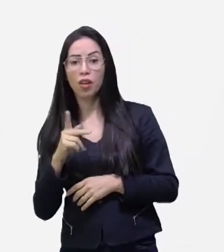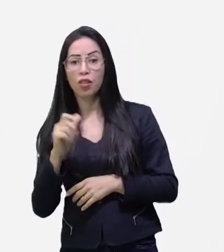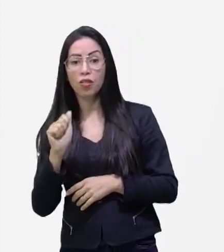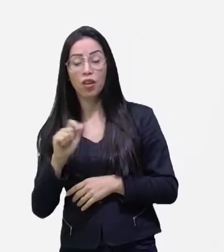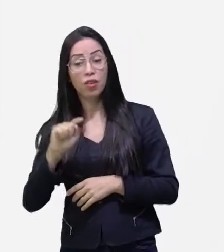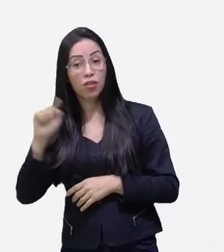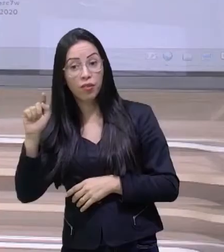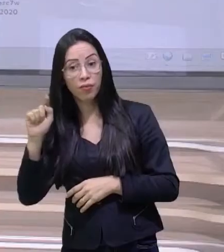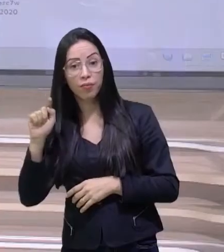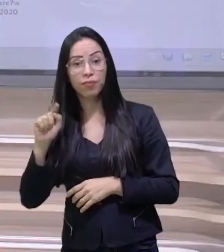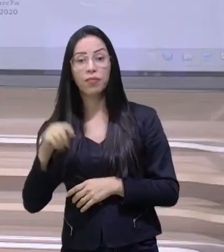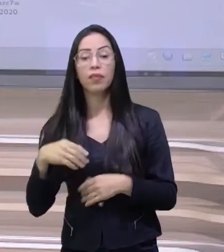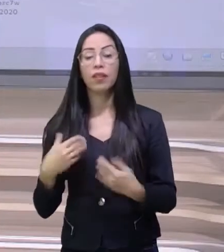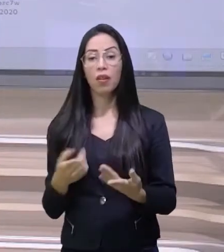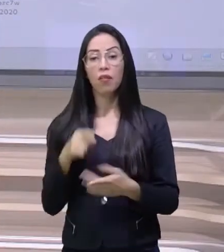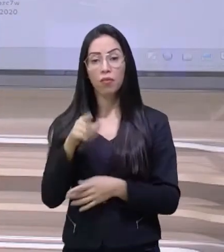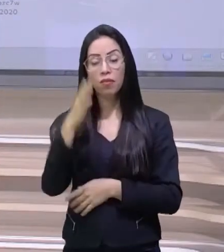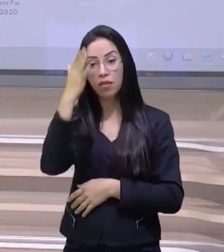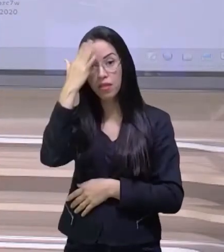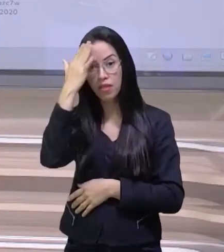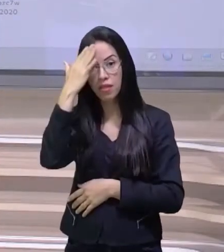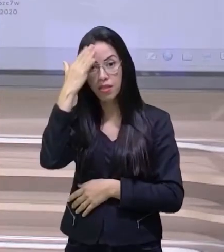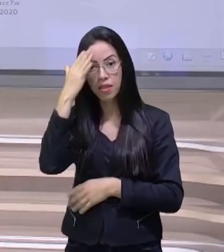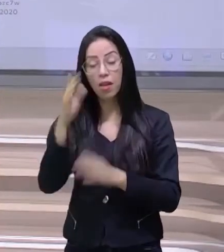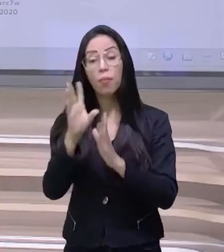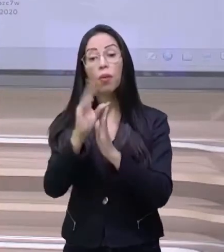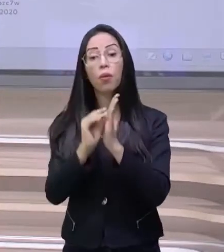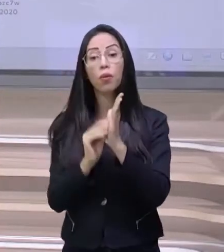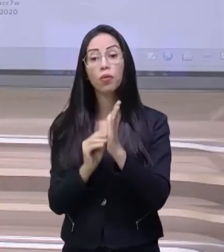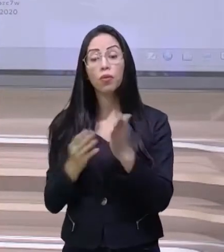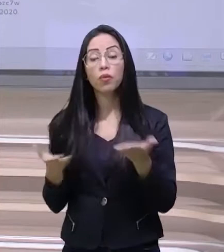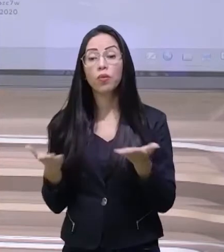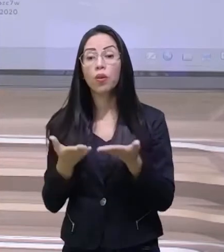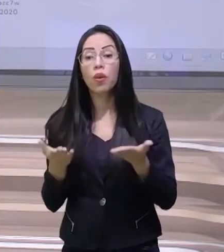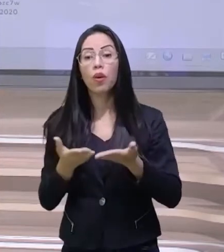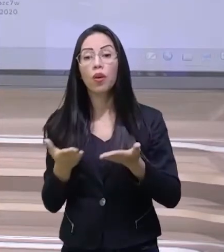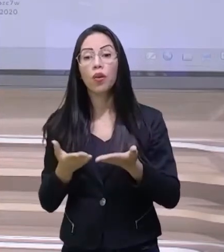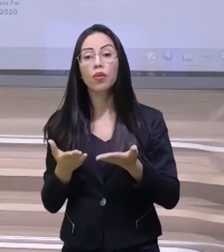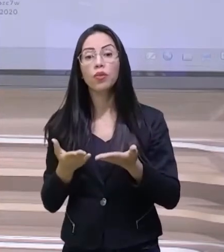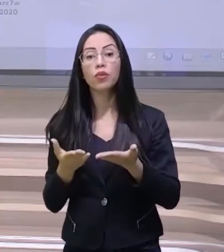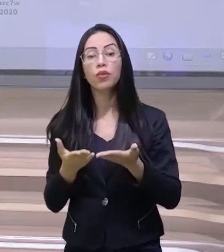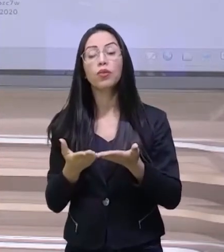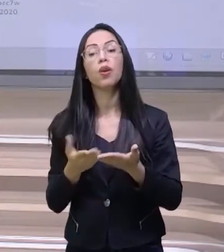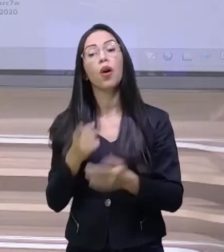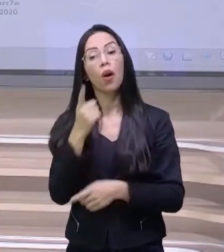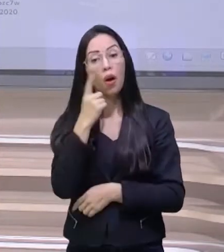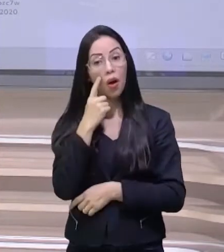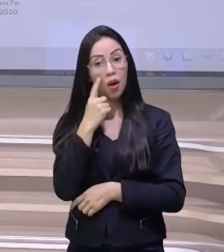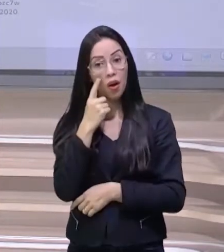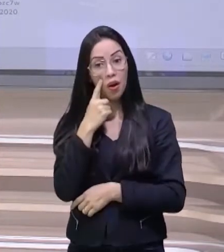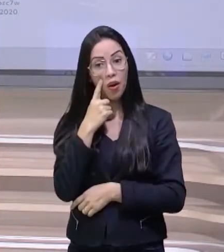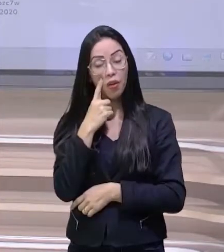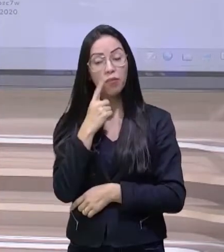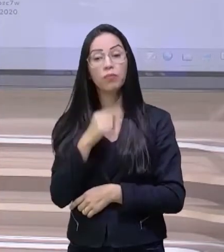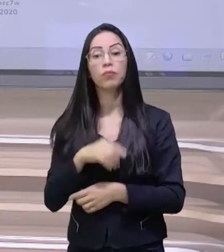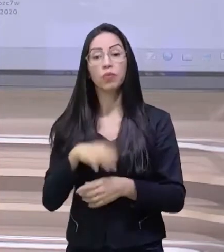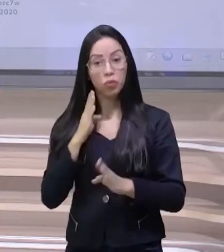dica? Já sabe qual é o nosso conteúdo de hoje? A resposta estava aqui no que eu li.